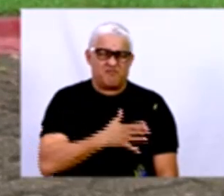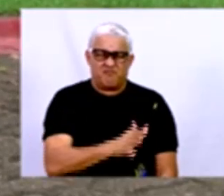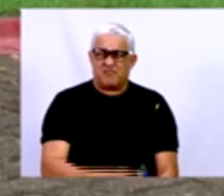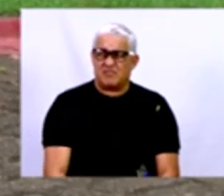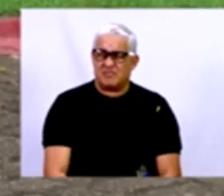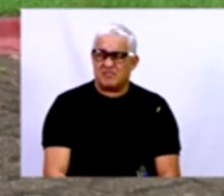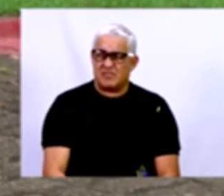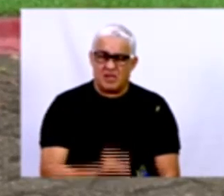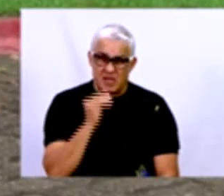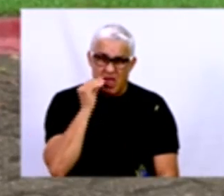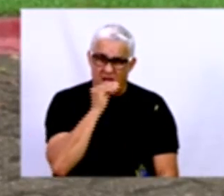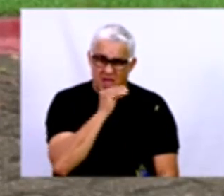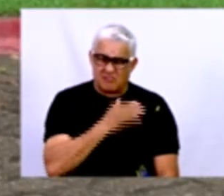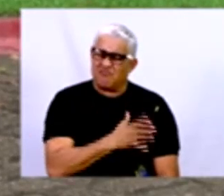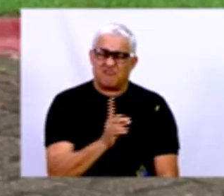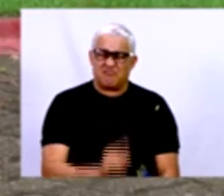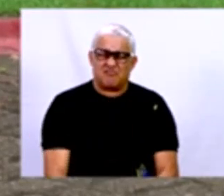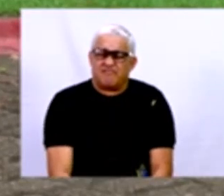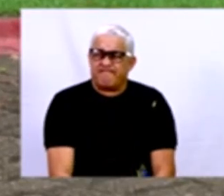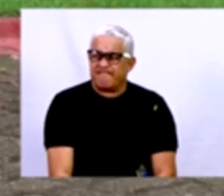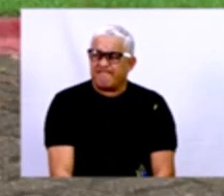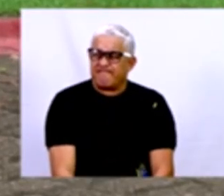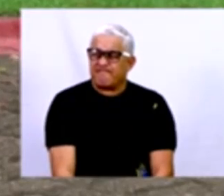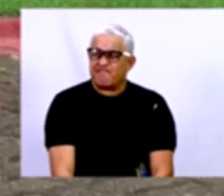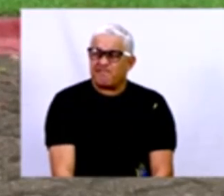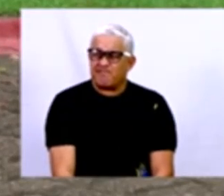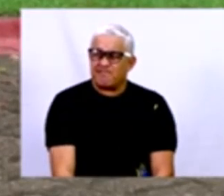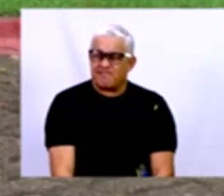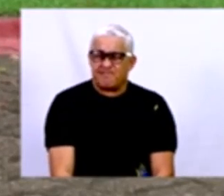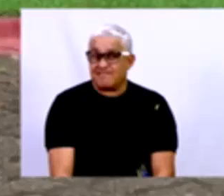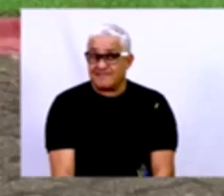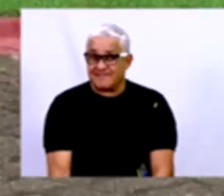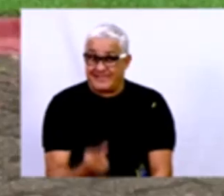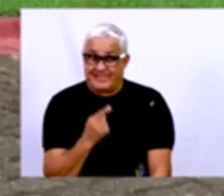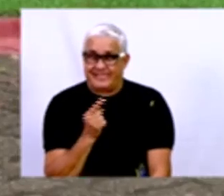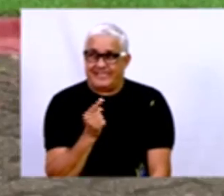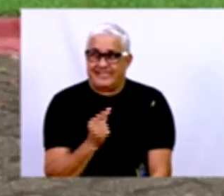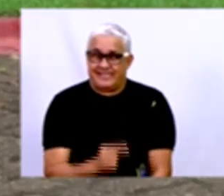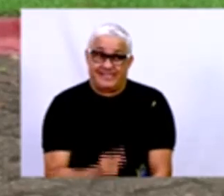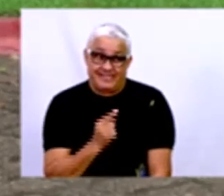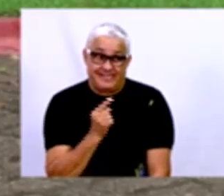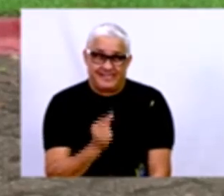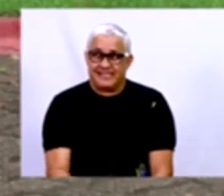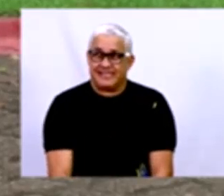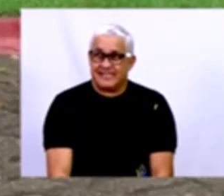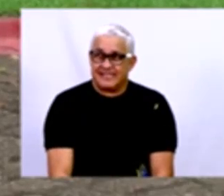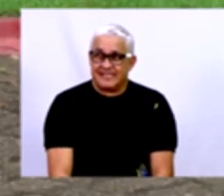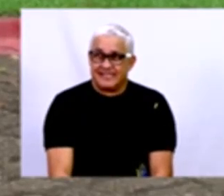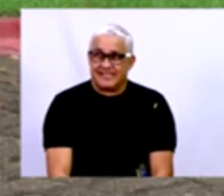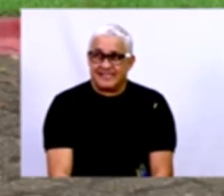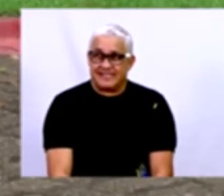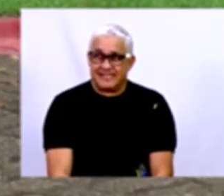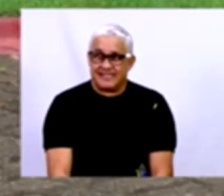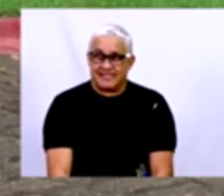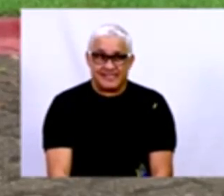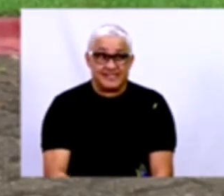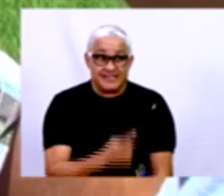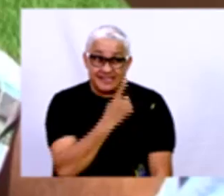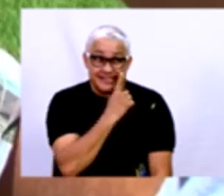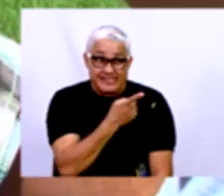Bem quentinho, bem bom. Não tomo disso, não. Não toma. Olha lá, olha lá. Mas vai, guri, olha lá, prenda, até chegando pro teu